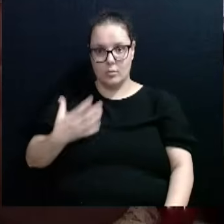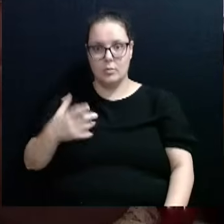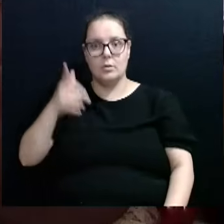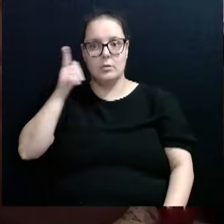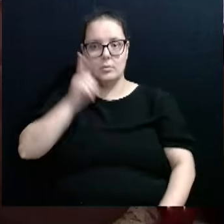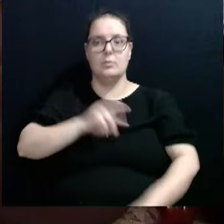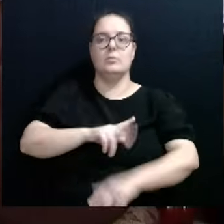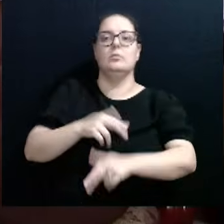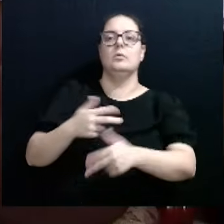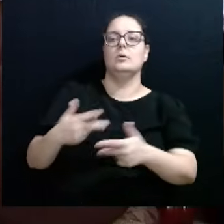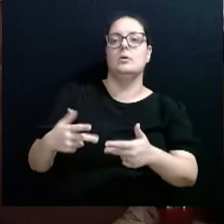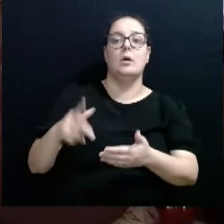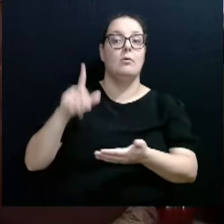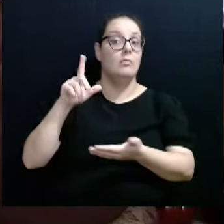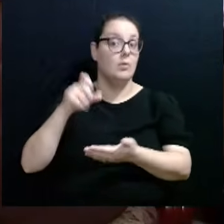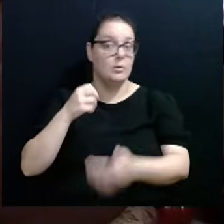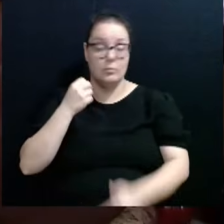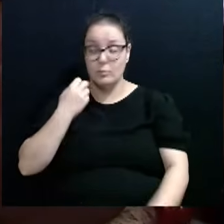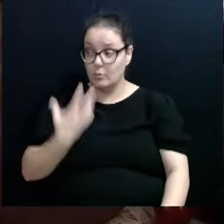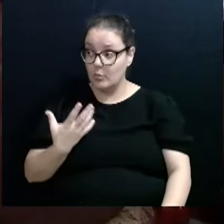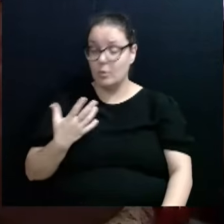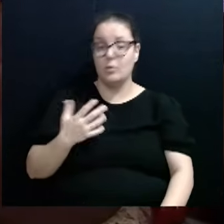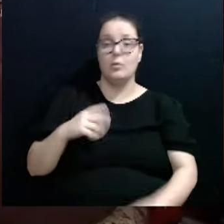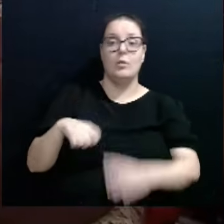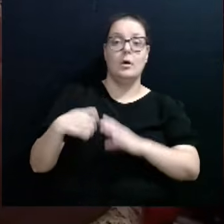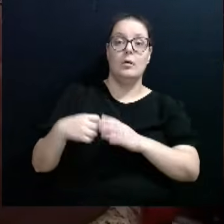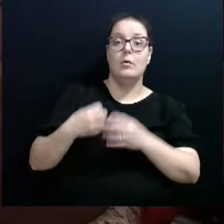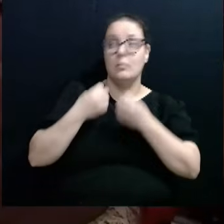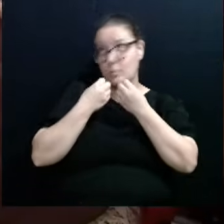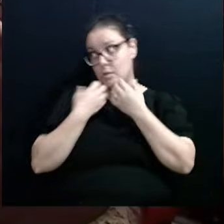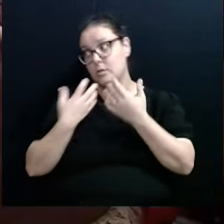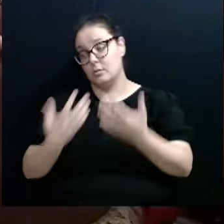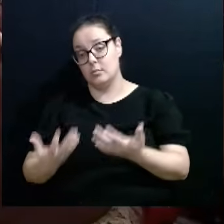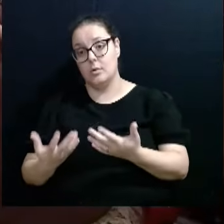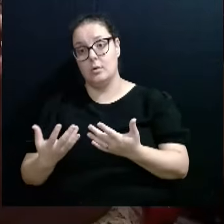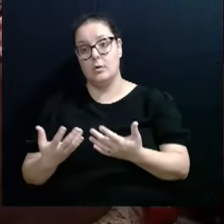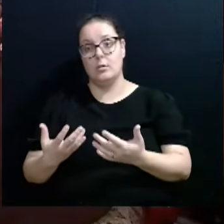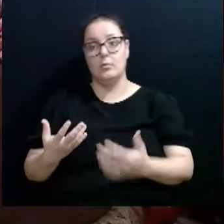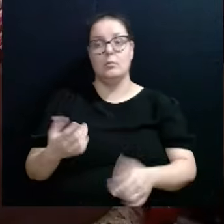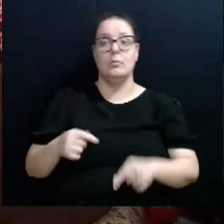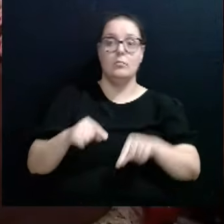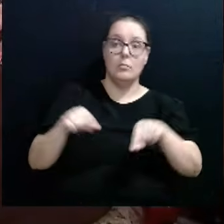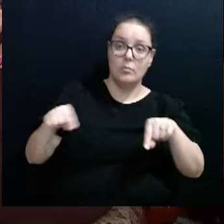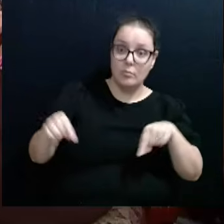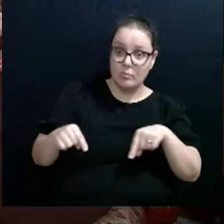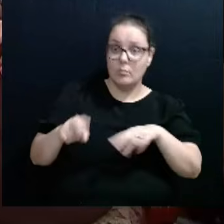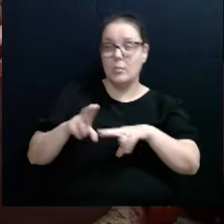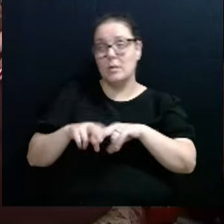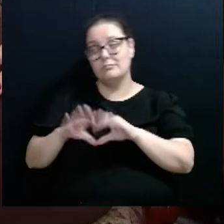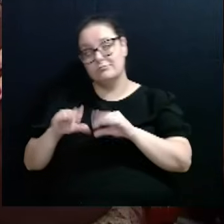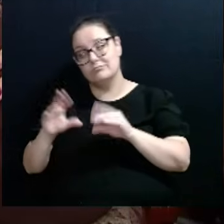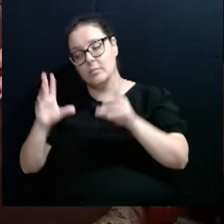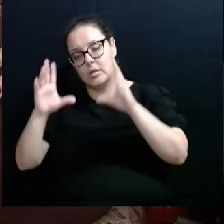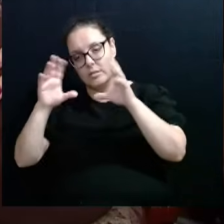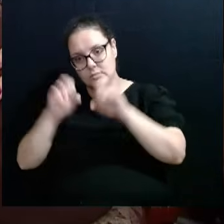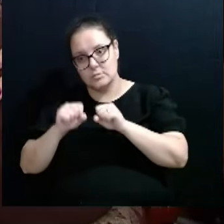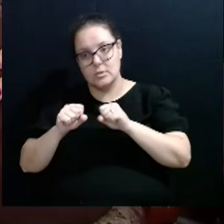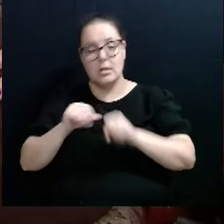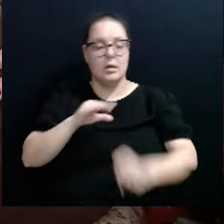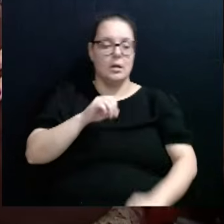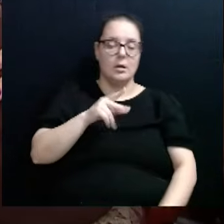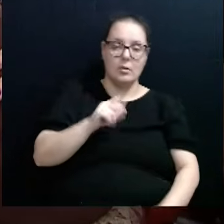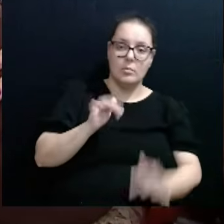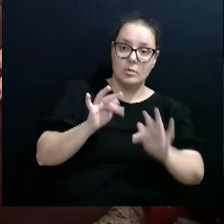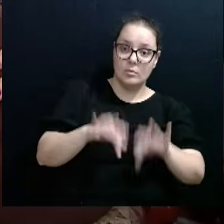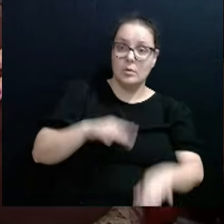foto boa, muita filmagem boa, né? Mas lá na sala já é mais difícil. A copa também no final da tarde tem uma